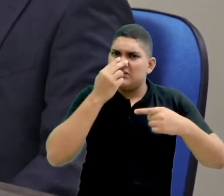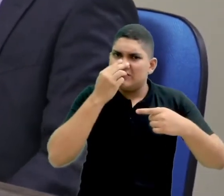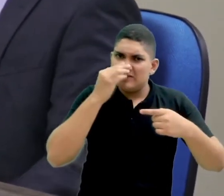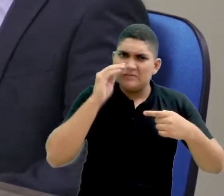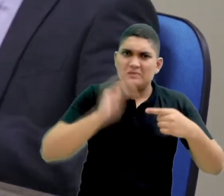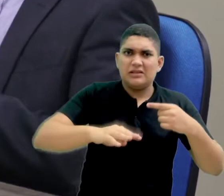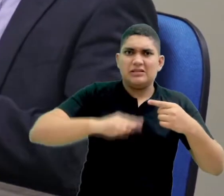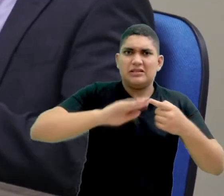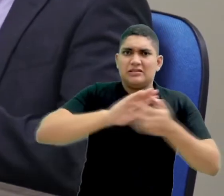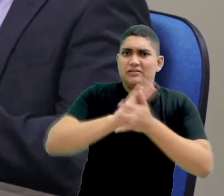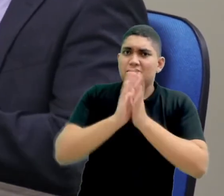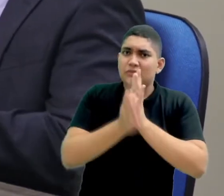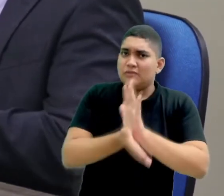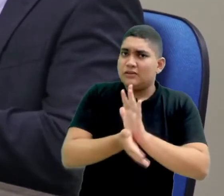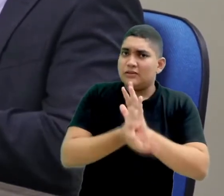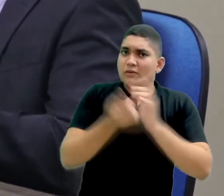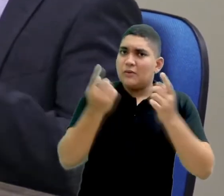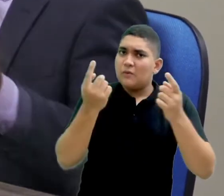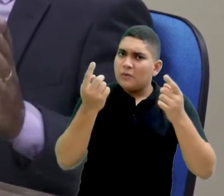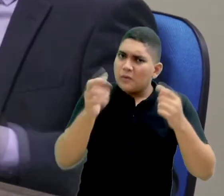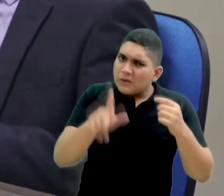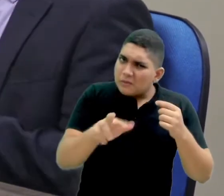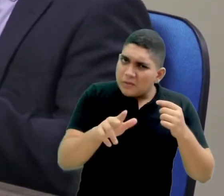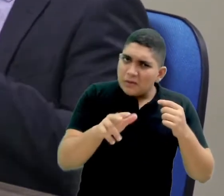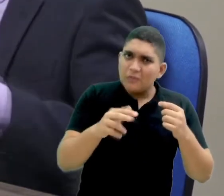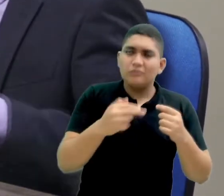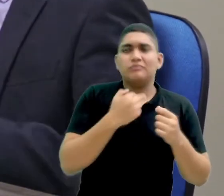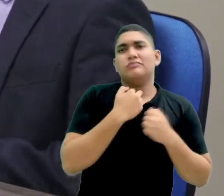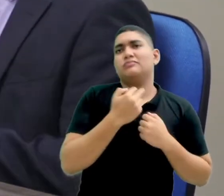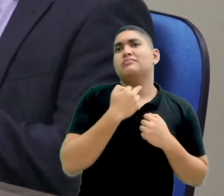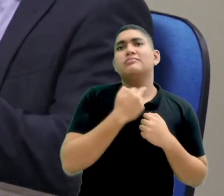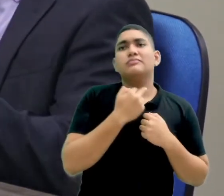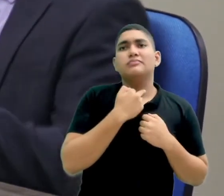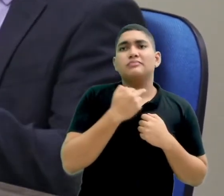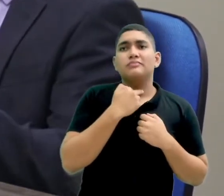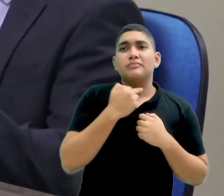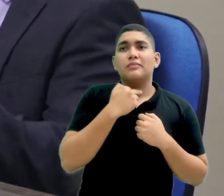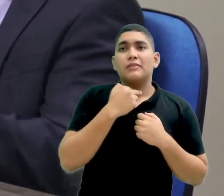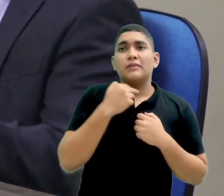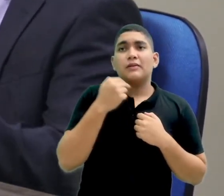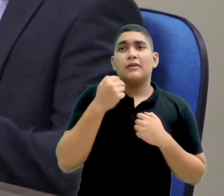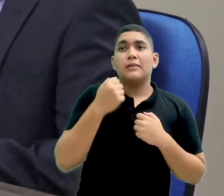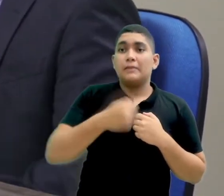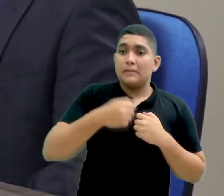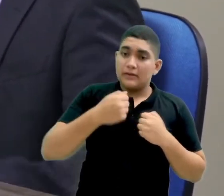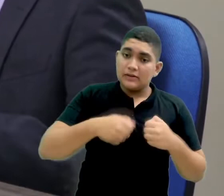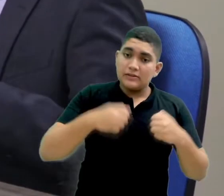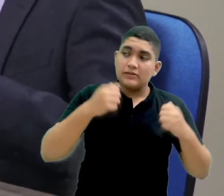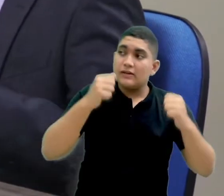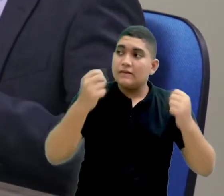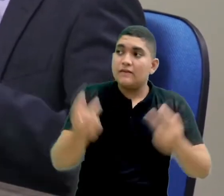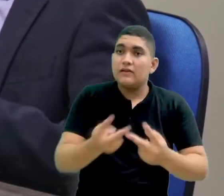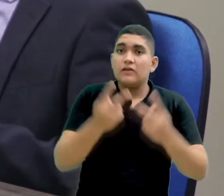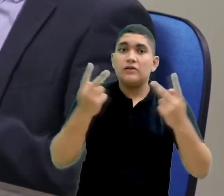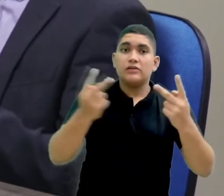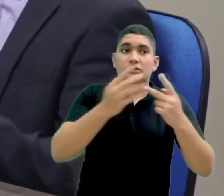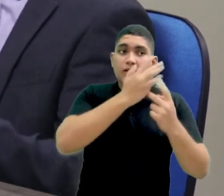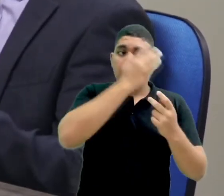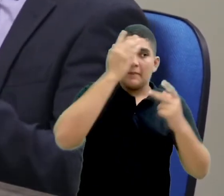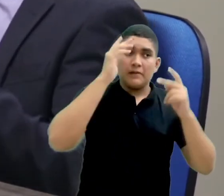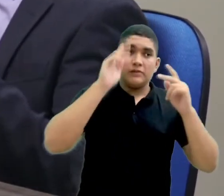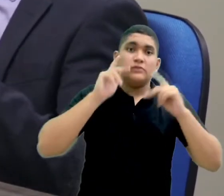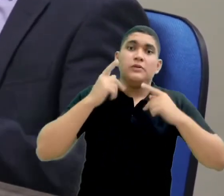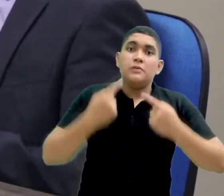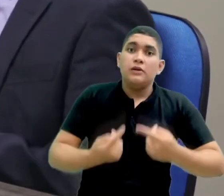o seu irmão, e contra, independente de professar a mesma fé, de qualquer outra pessoa, valorizando a pessoa humana, porque somos feitos à